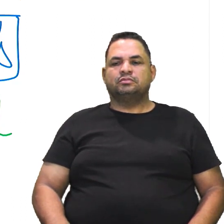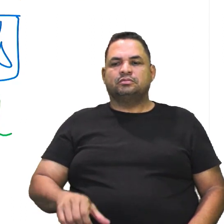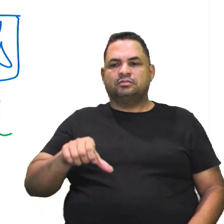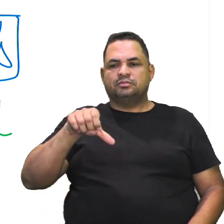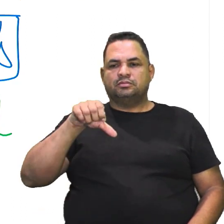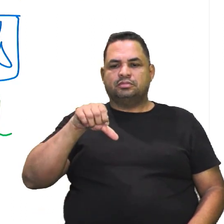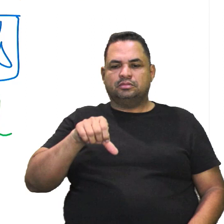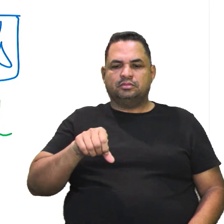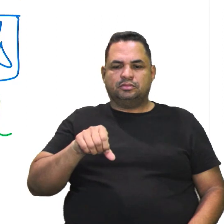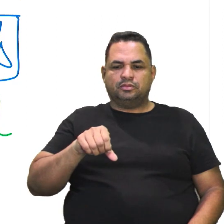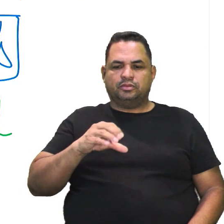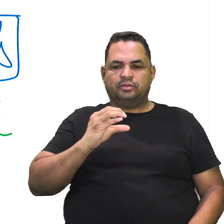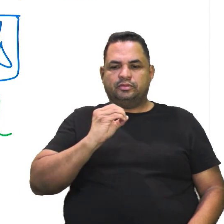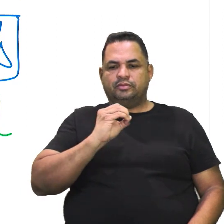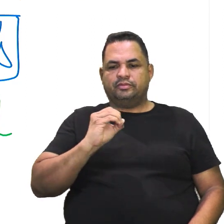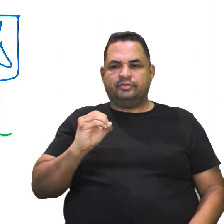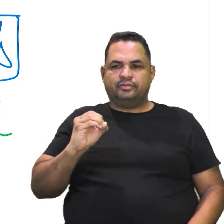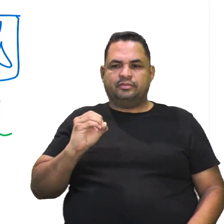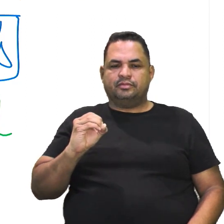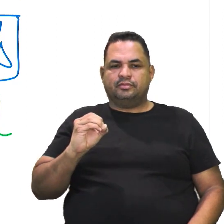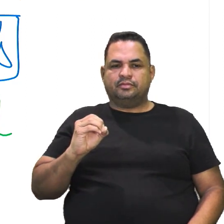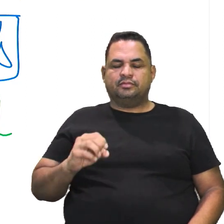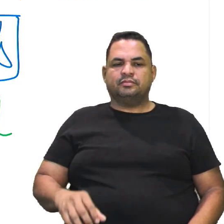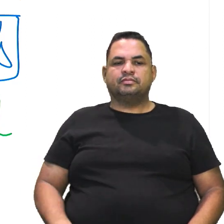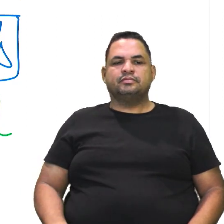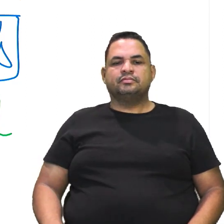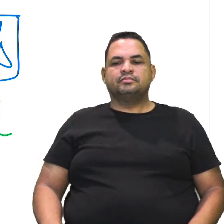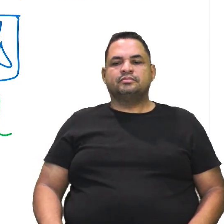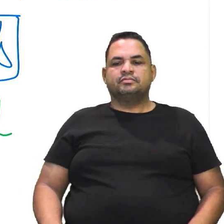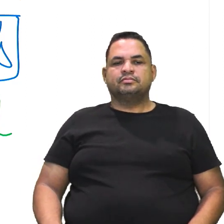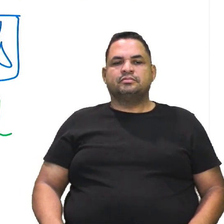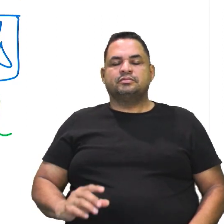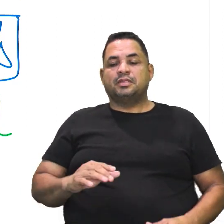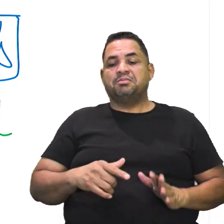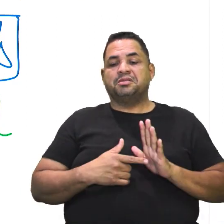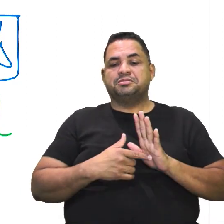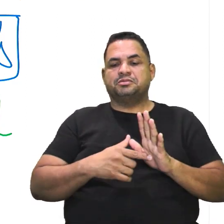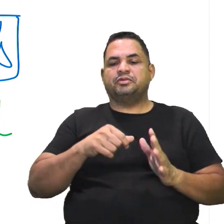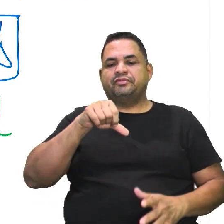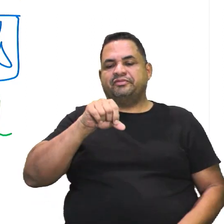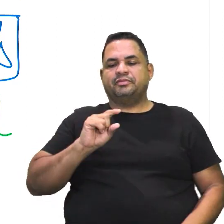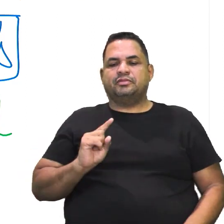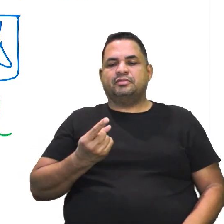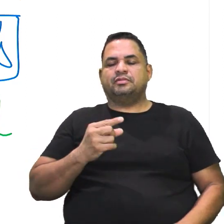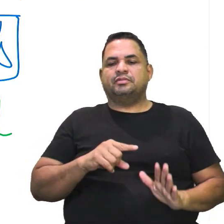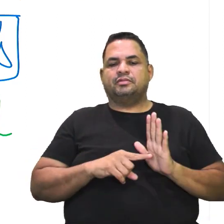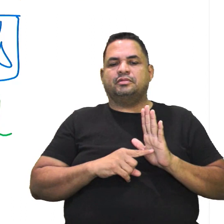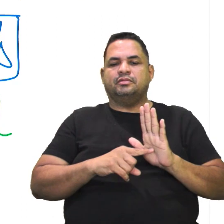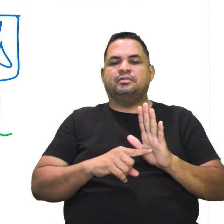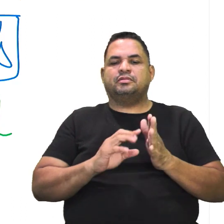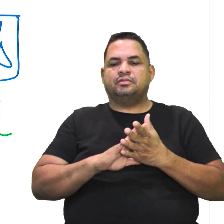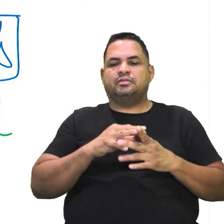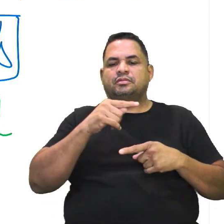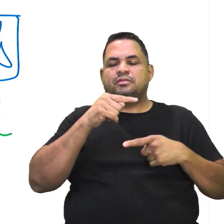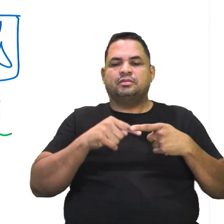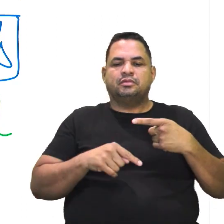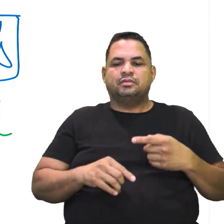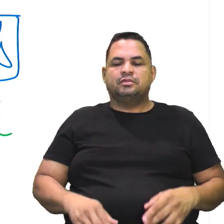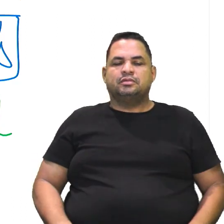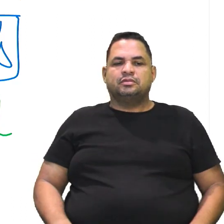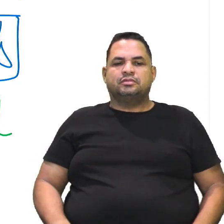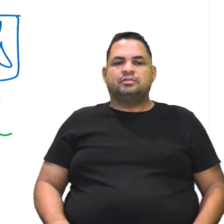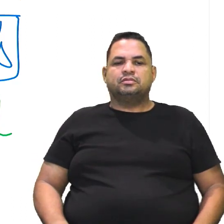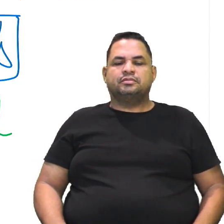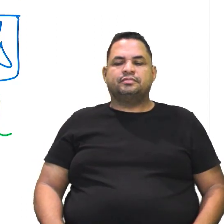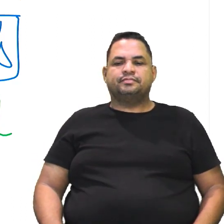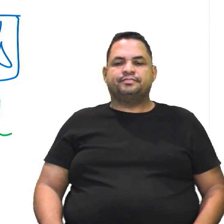9.000. 9 vezes 1.000, 9.000. 9.000. E 9.000 representa o quê, então? Então, eu vou ter que... Bom, dividir, né? Por hora, para ver